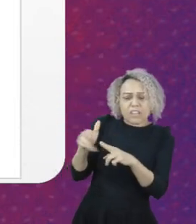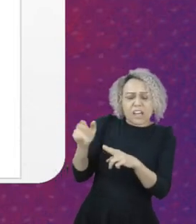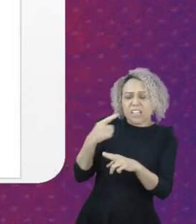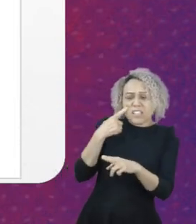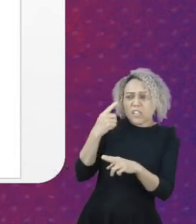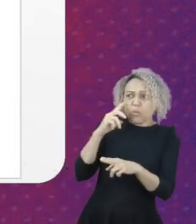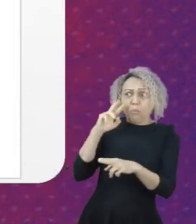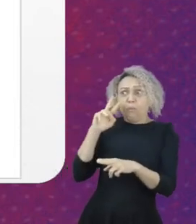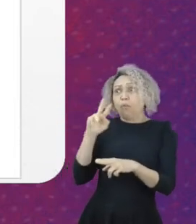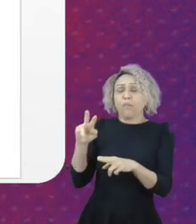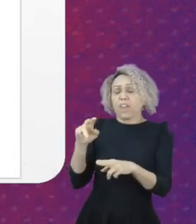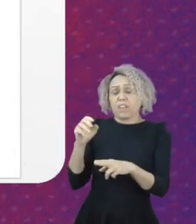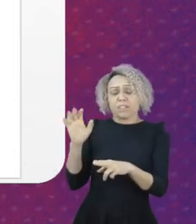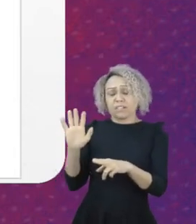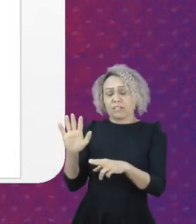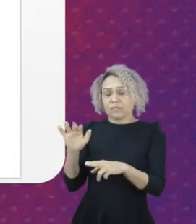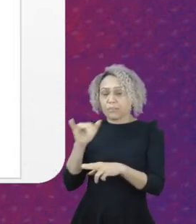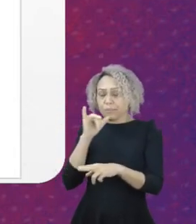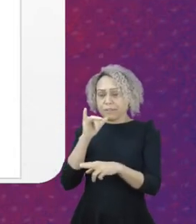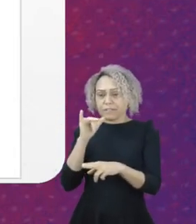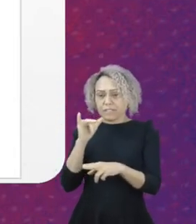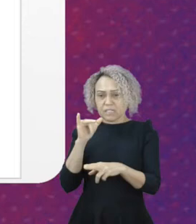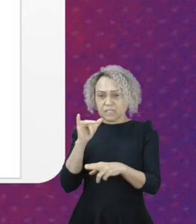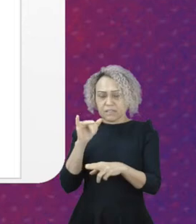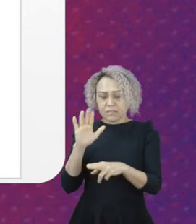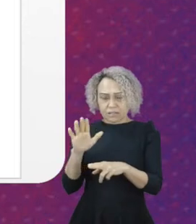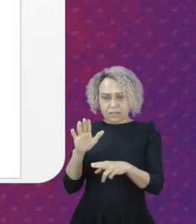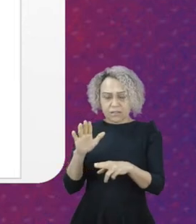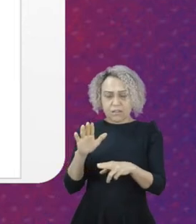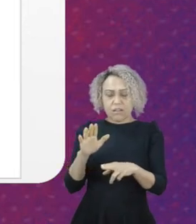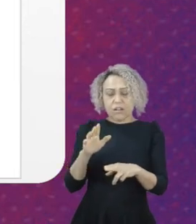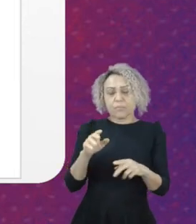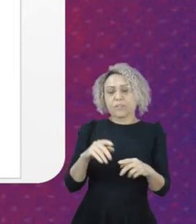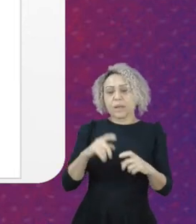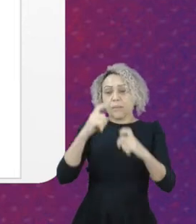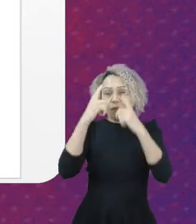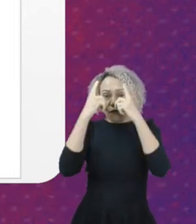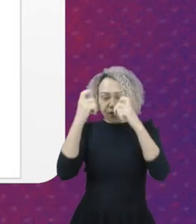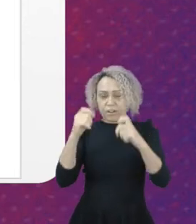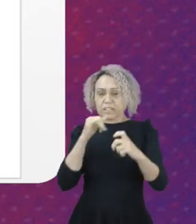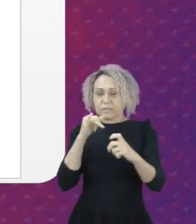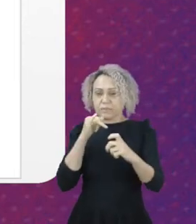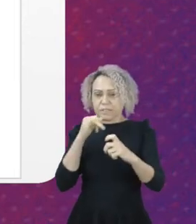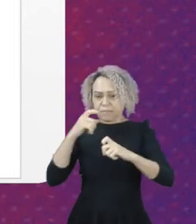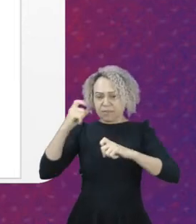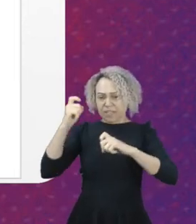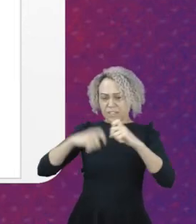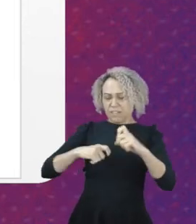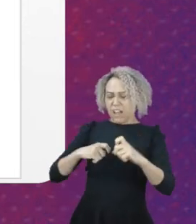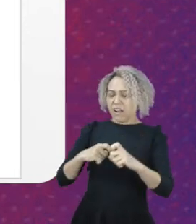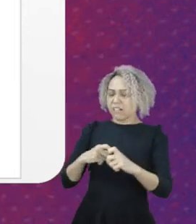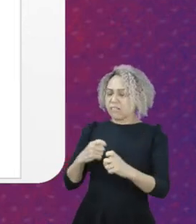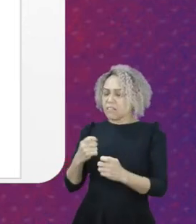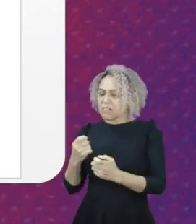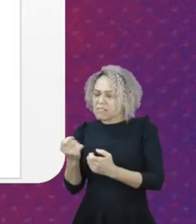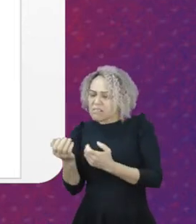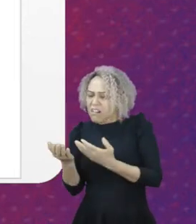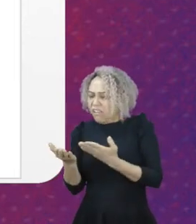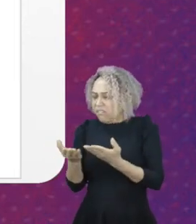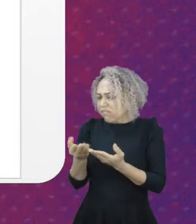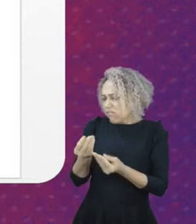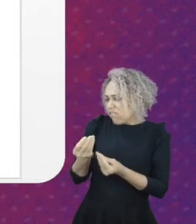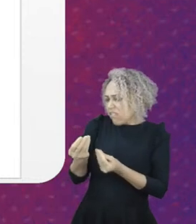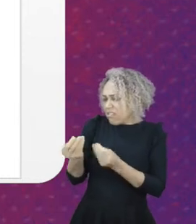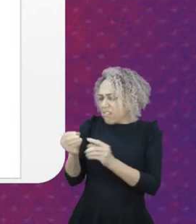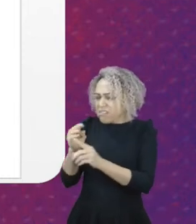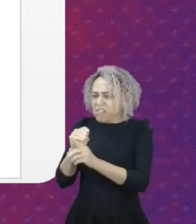disso, e a gente é acostumado a entender a violência sexual somente como os estupros, também as investidas sexuais indesejadas, o abuso sexual de